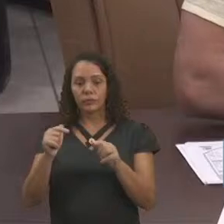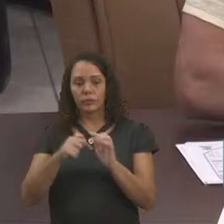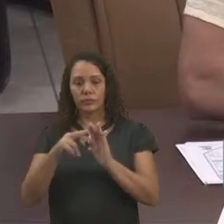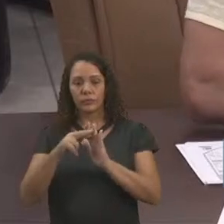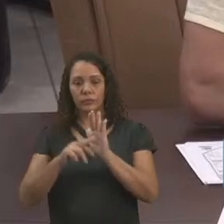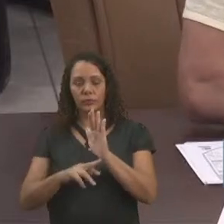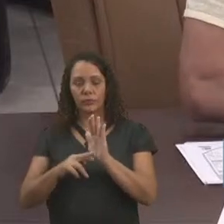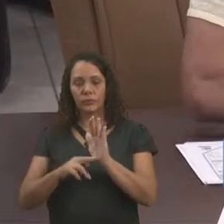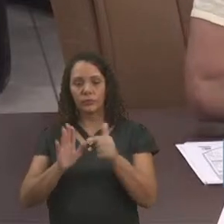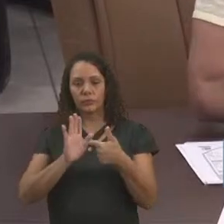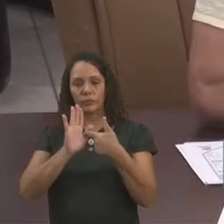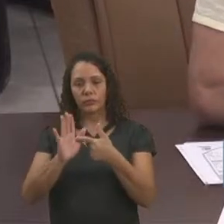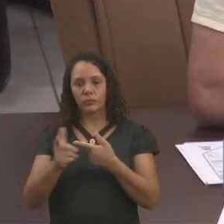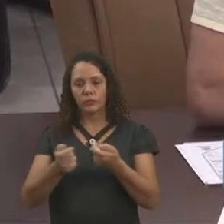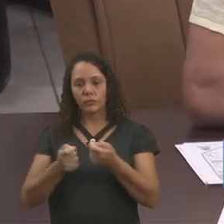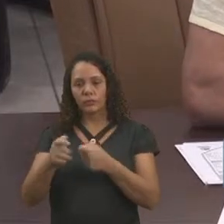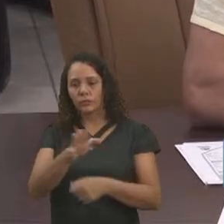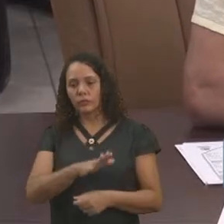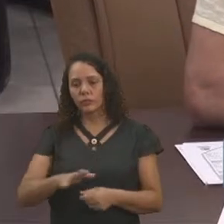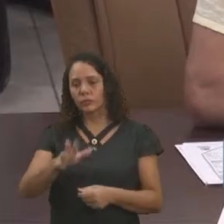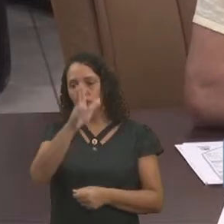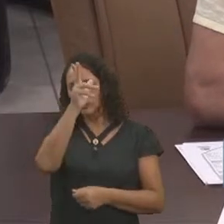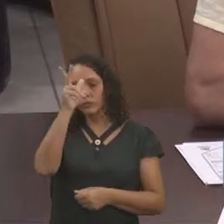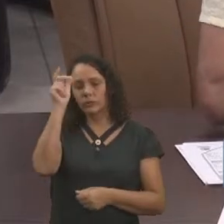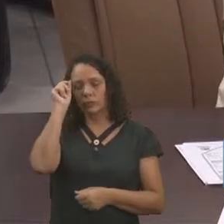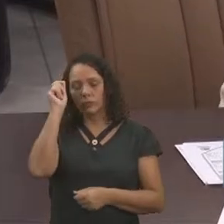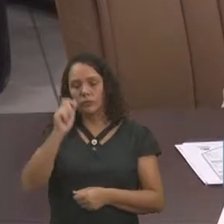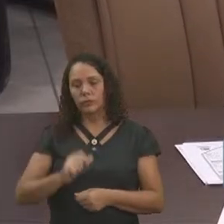da Controladoria Geral da Prefeitura.